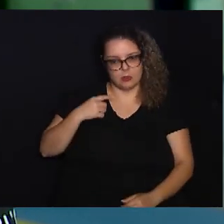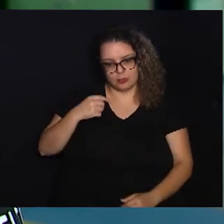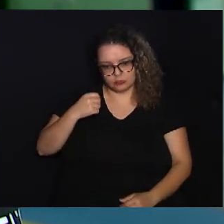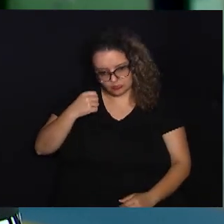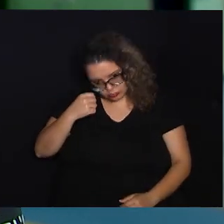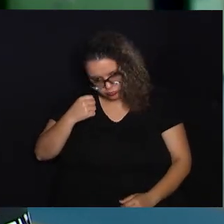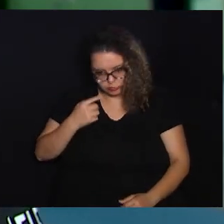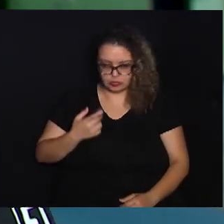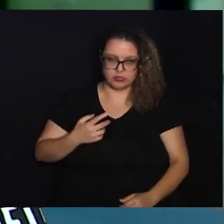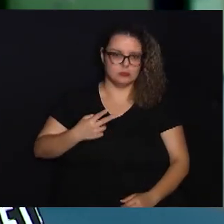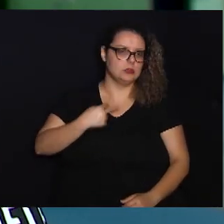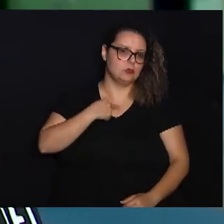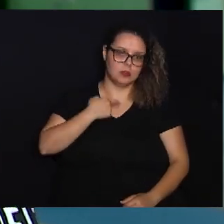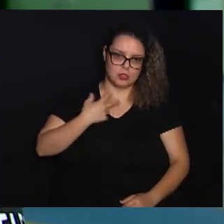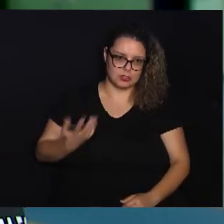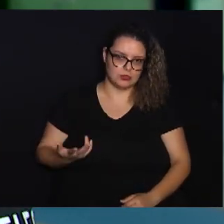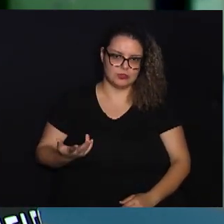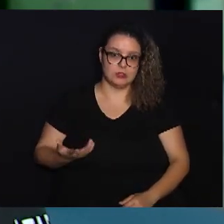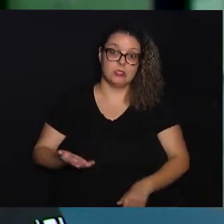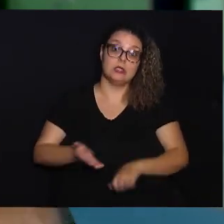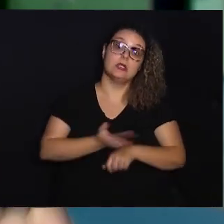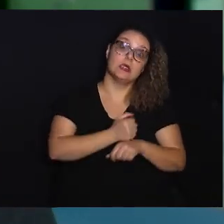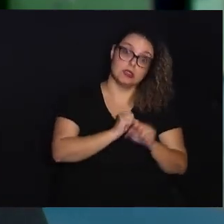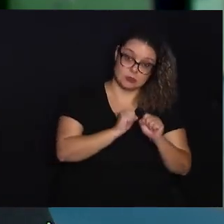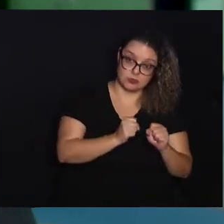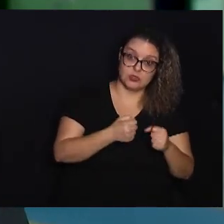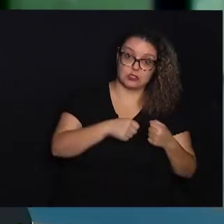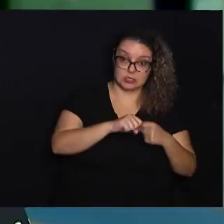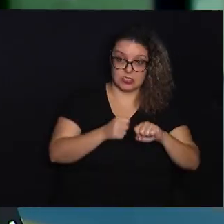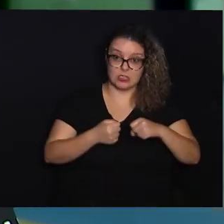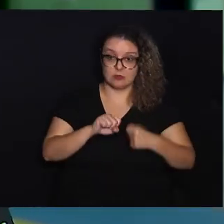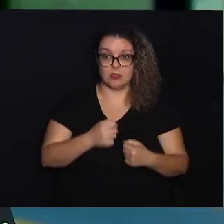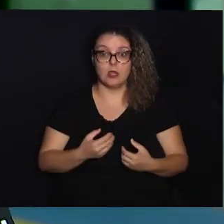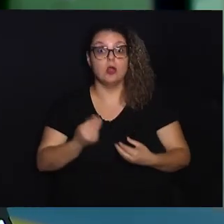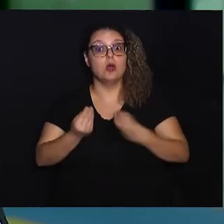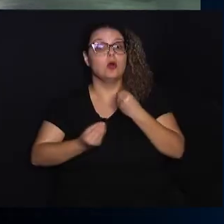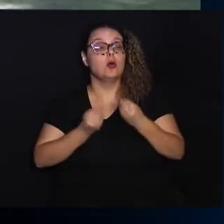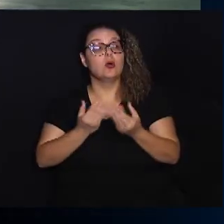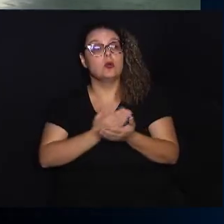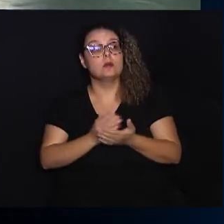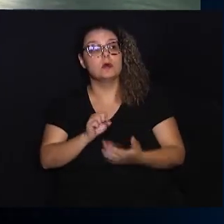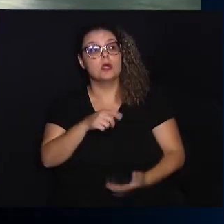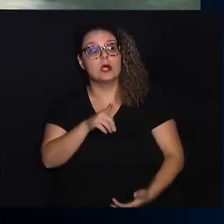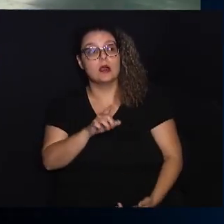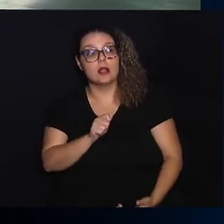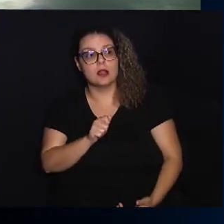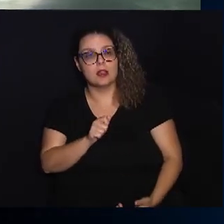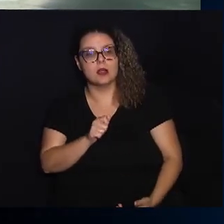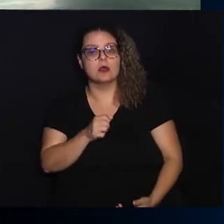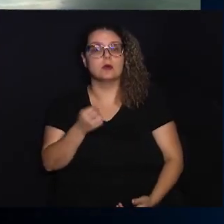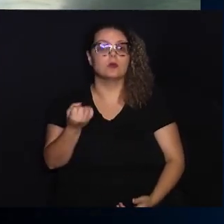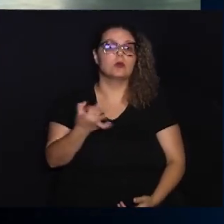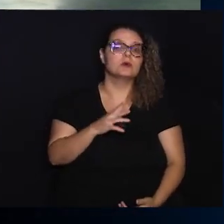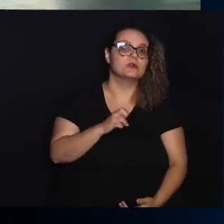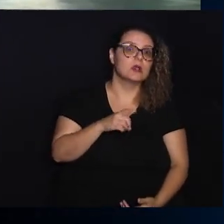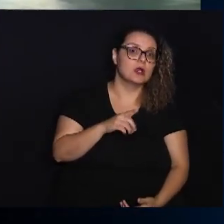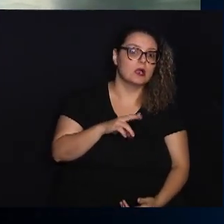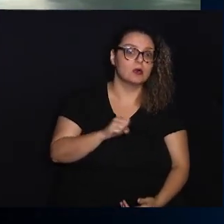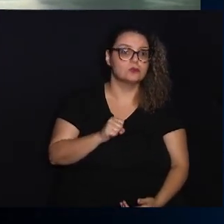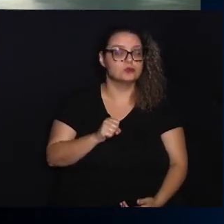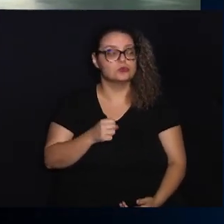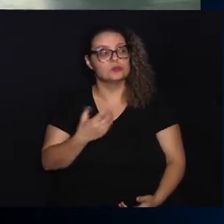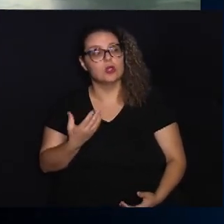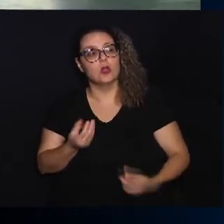com a cabeça, até o que seria permitido numa versão anterior da luta. Como que se inicia uma luta de sandá? São